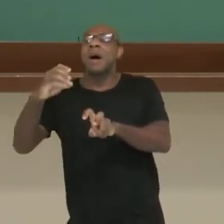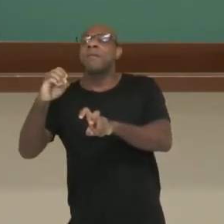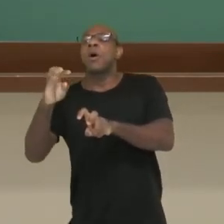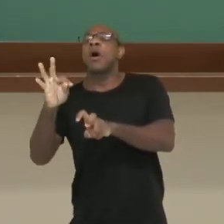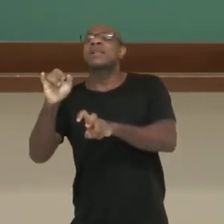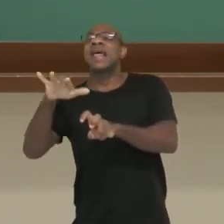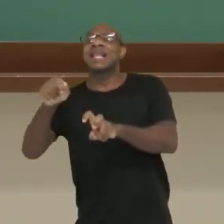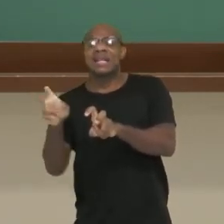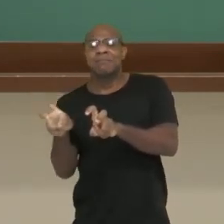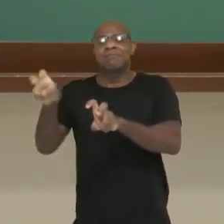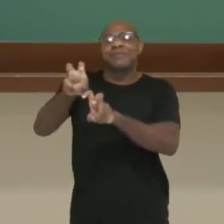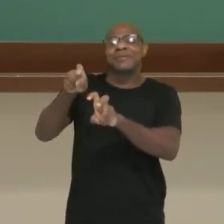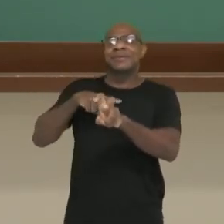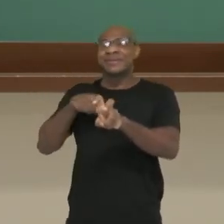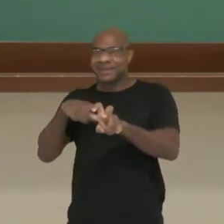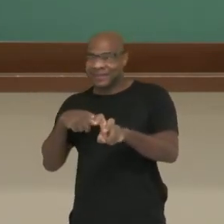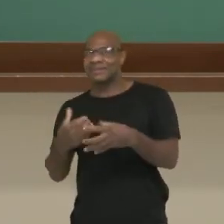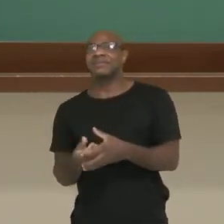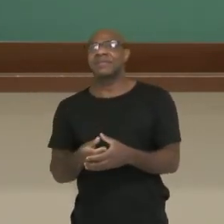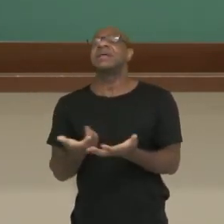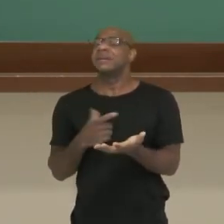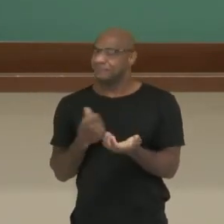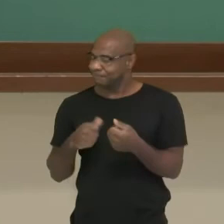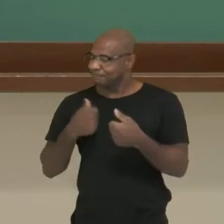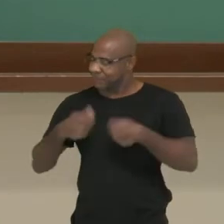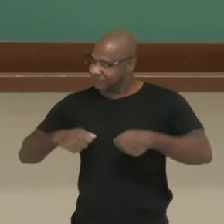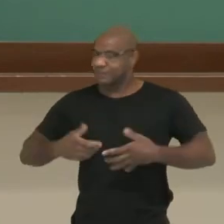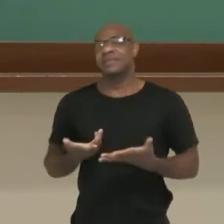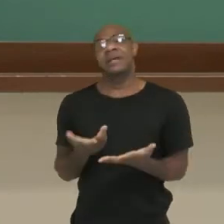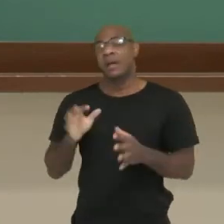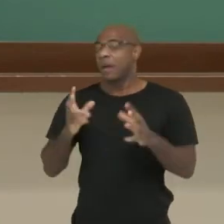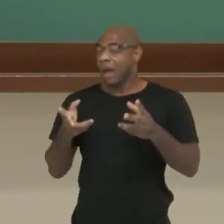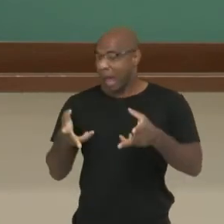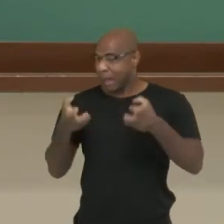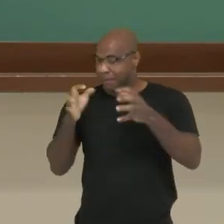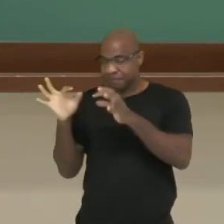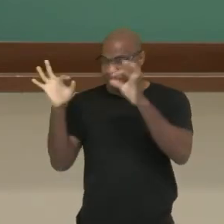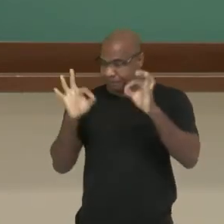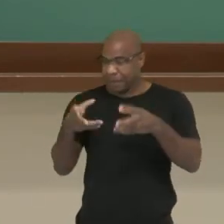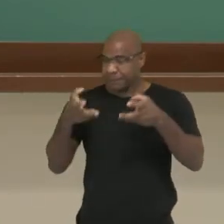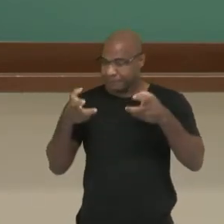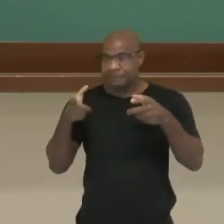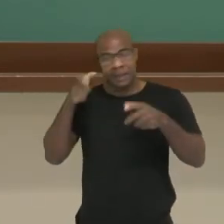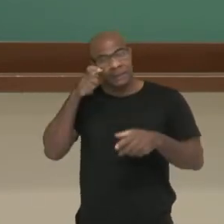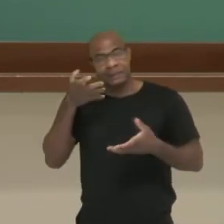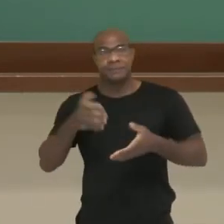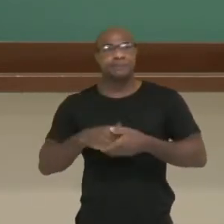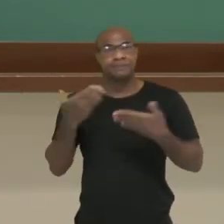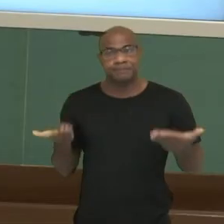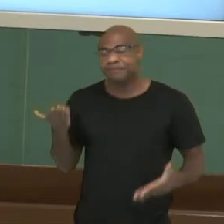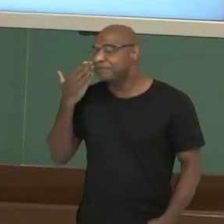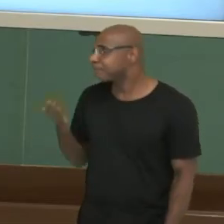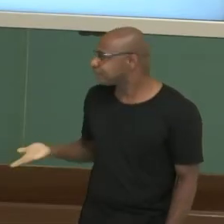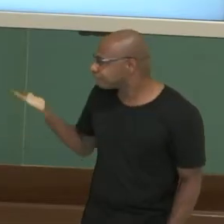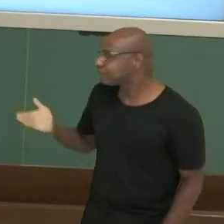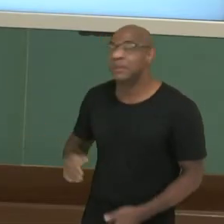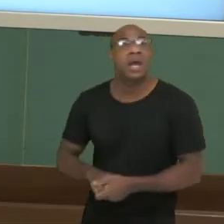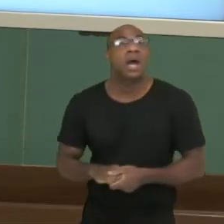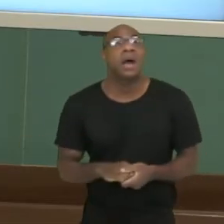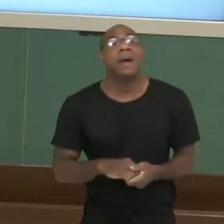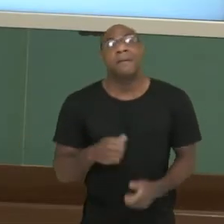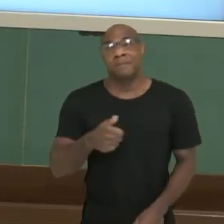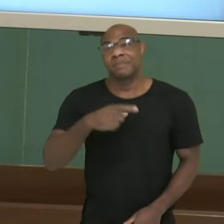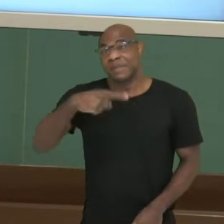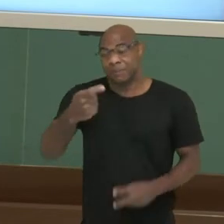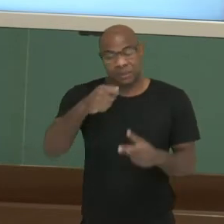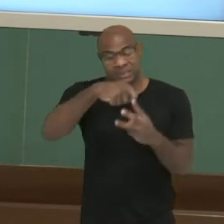sucessiva vezes, que se transforma na potência, ok? Então, vamos prestar atenção nisso. Então, o exercício diz o quê? Após um período de 3